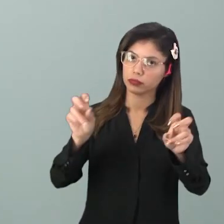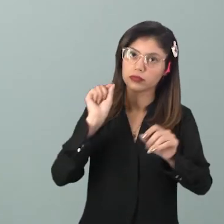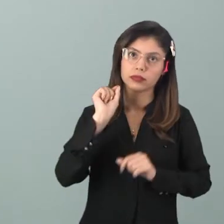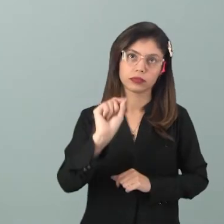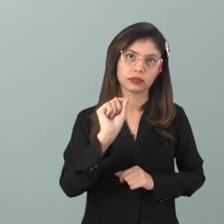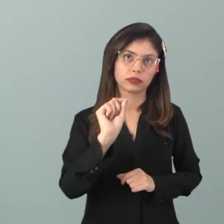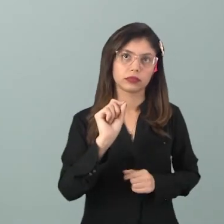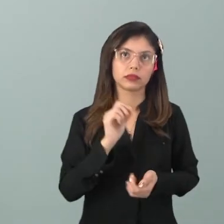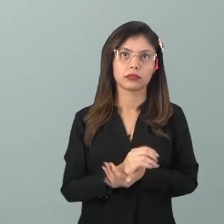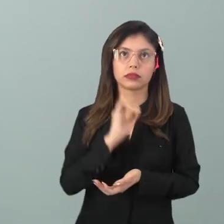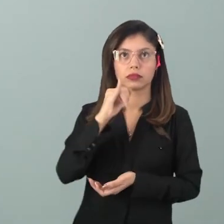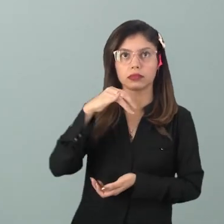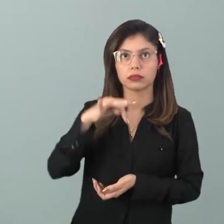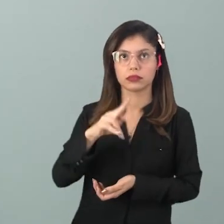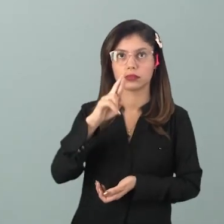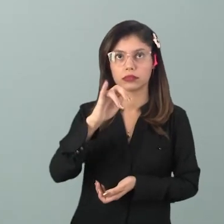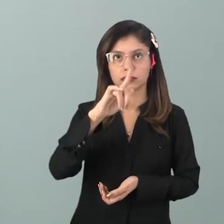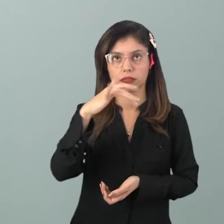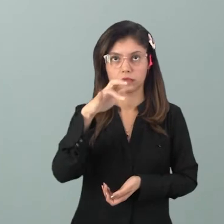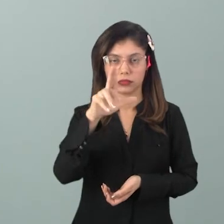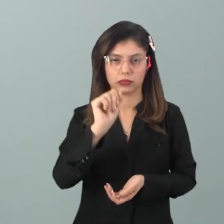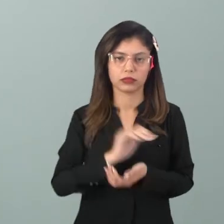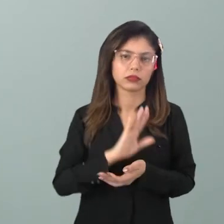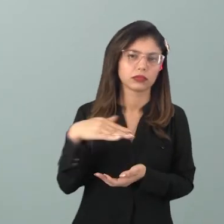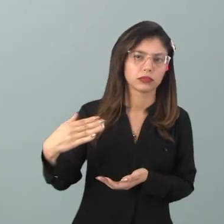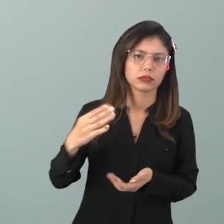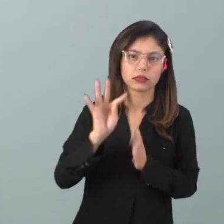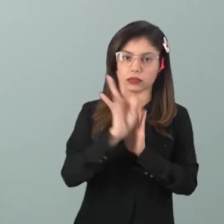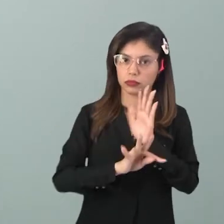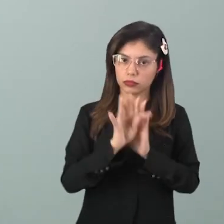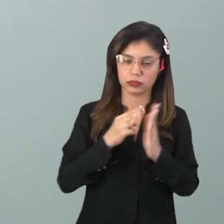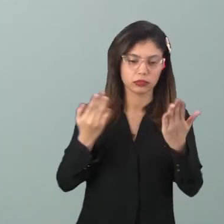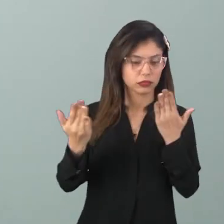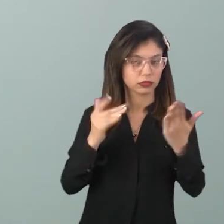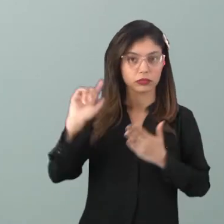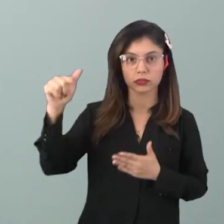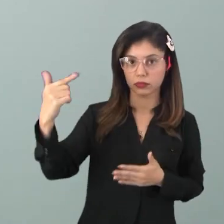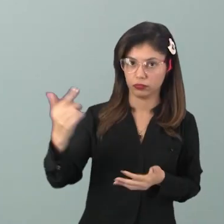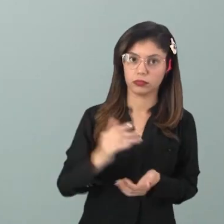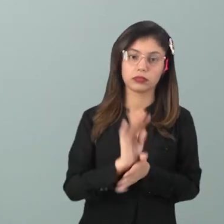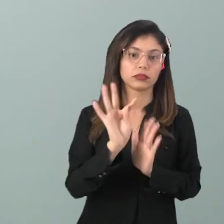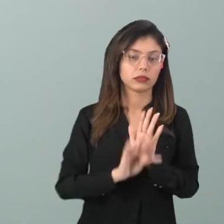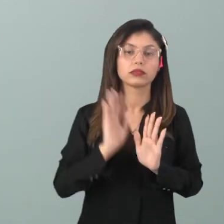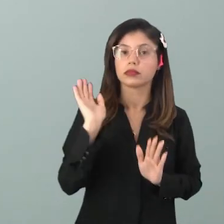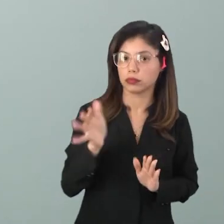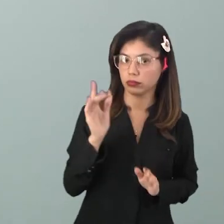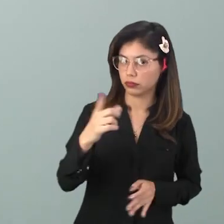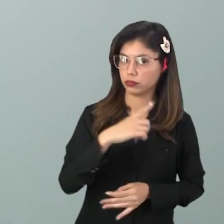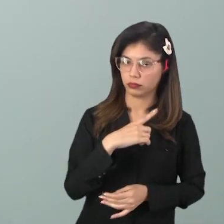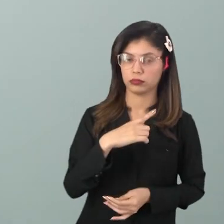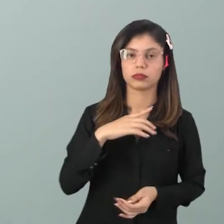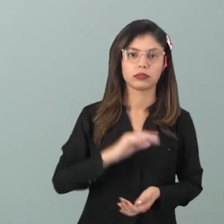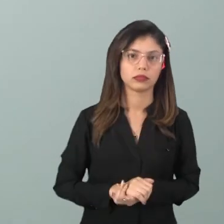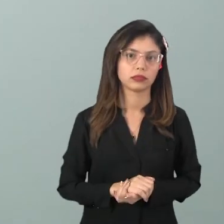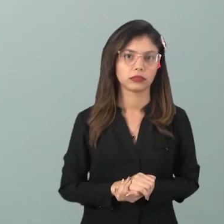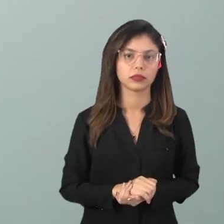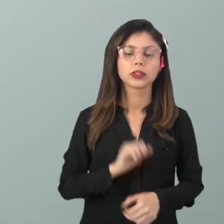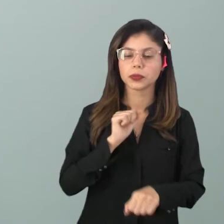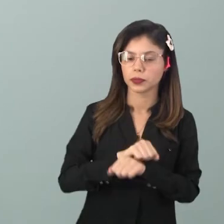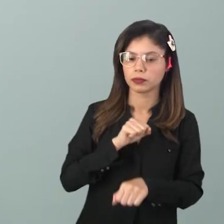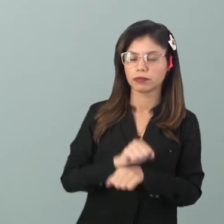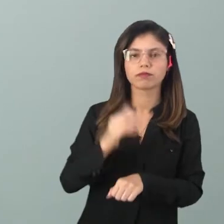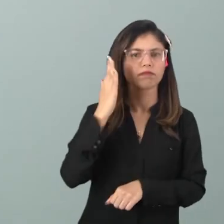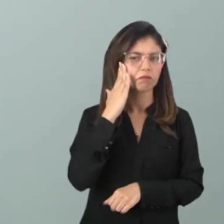o que é a intertextualidade, quando um texto faz relação com outro texto já existente. Espero que vocês